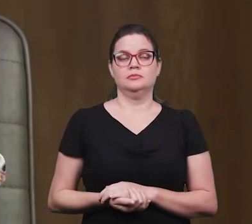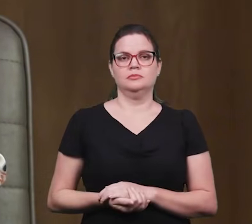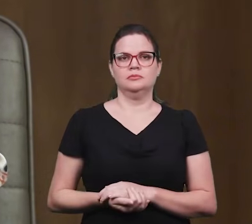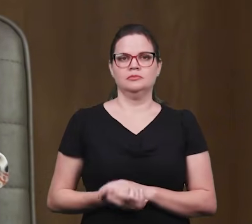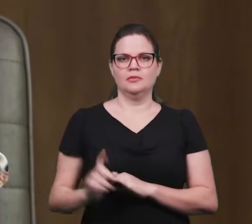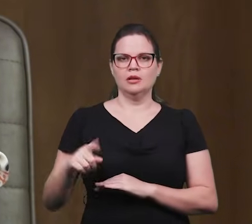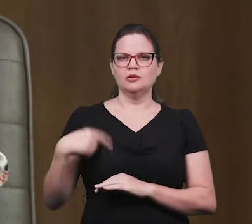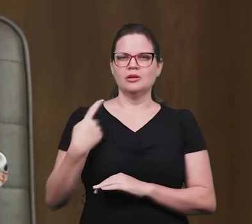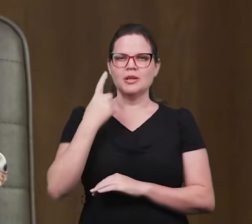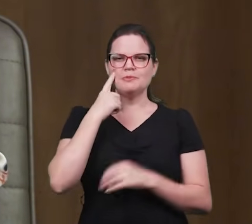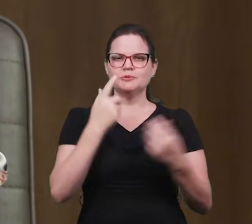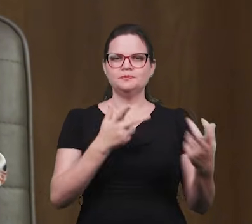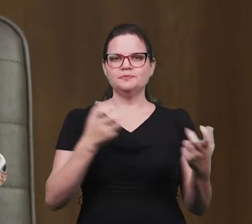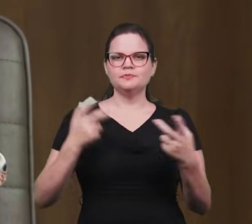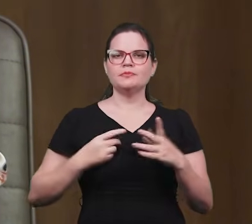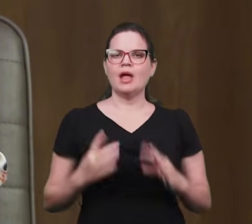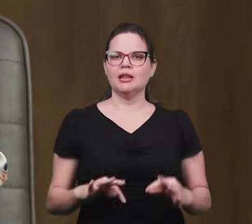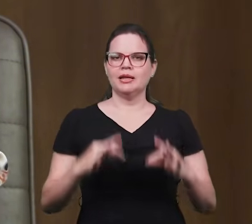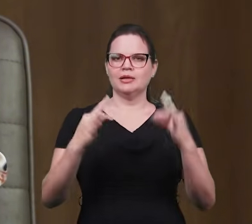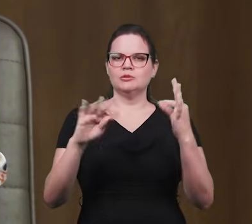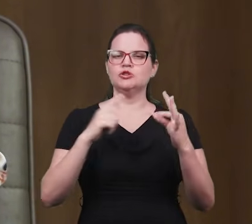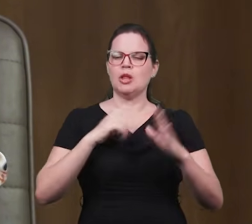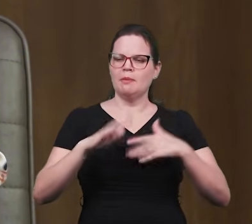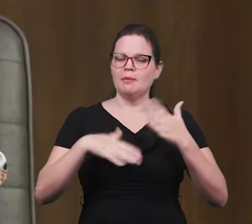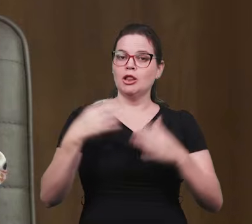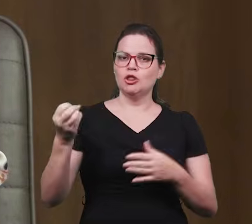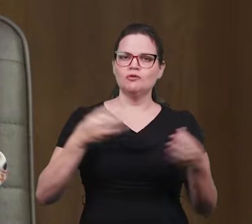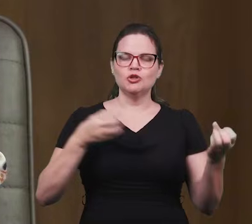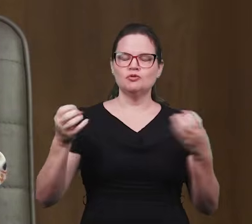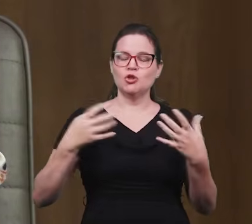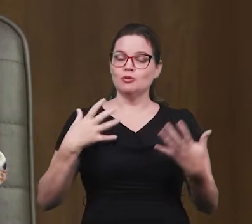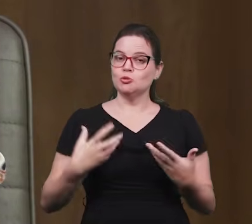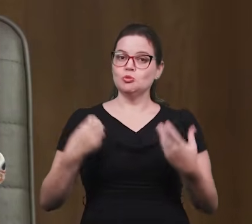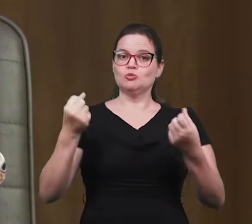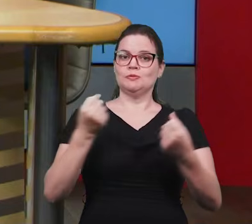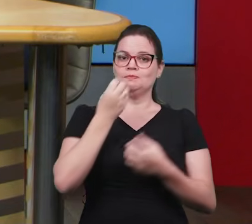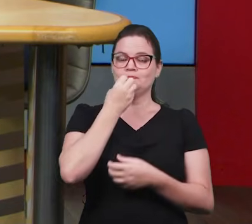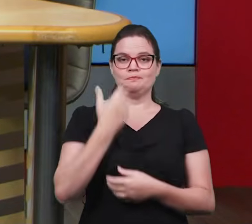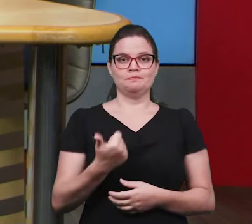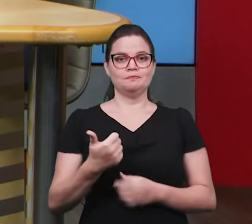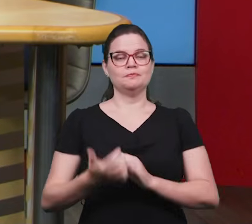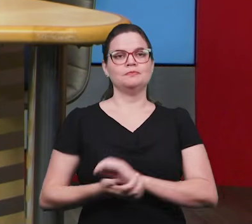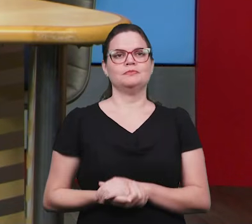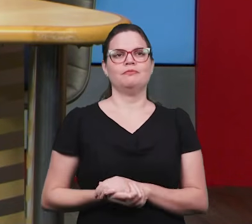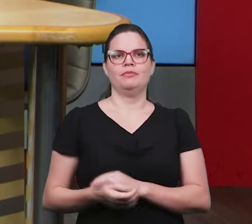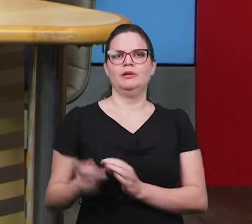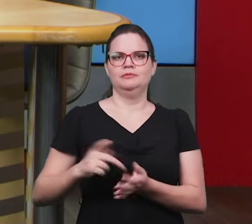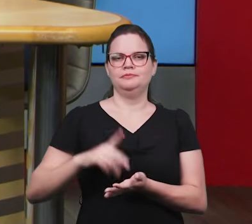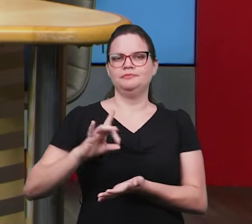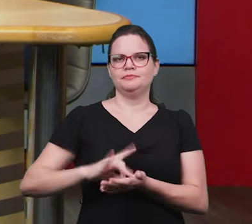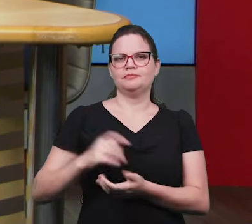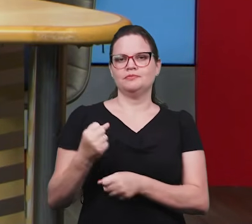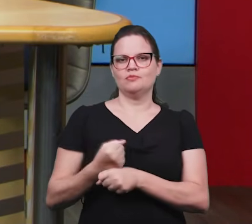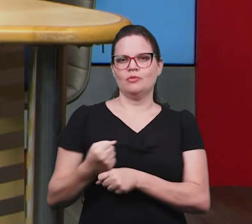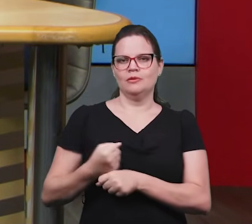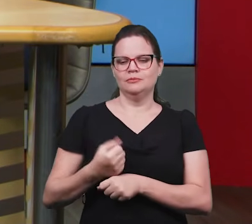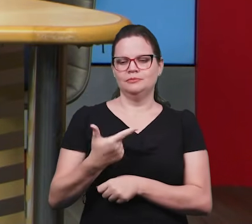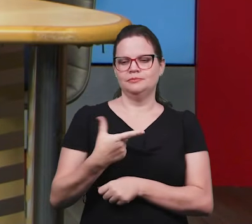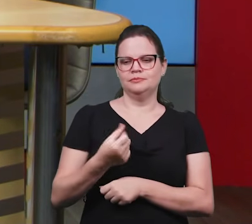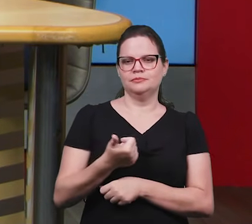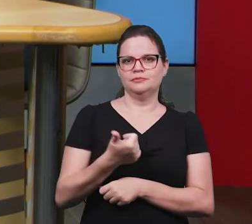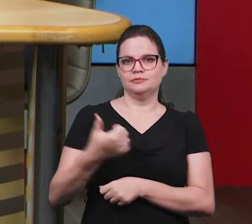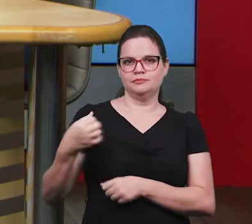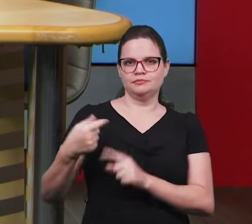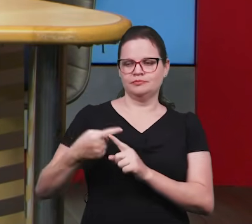a tecnologia cada dia mais nos surpreende, né? É verdade. Esse ano de 2026, os últimos anos, na verdade, a gente